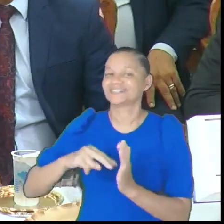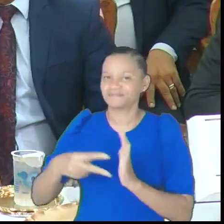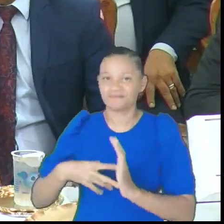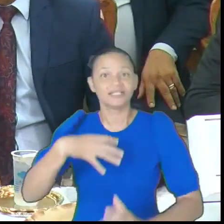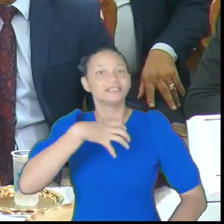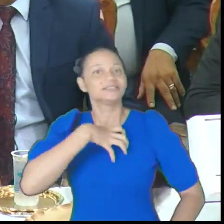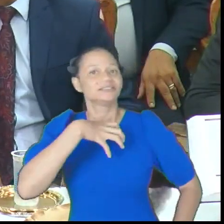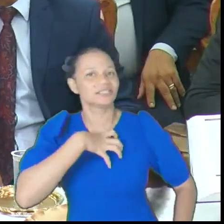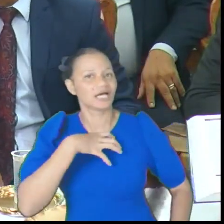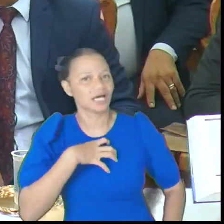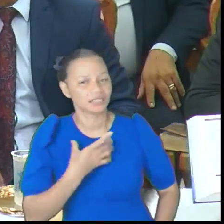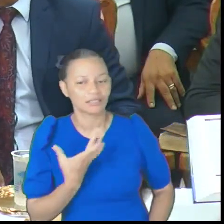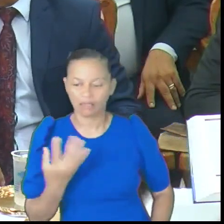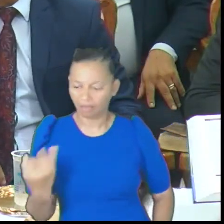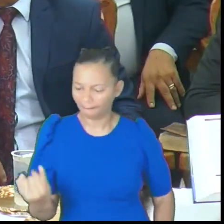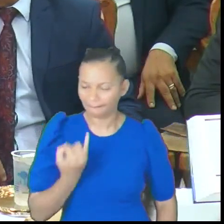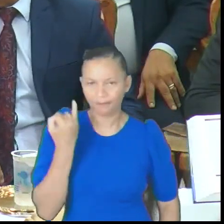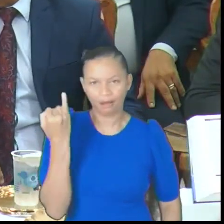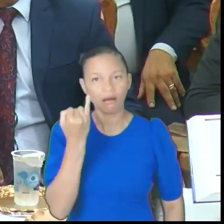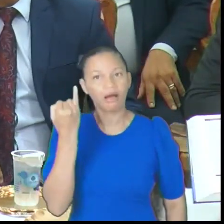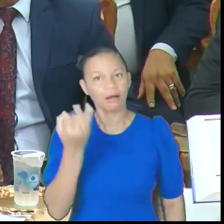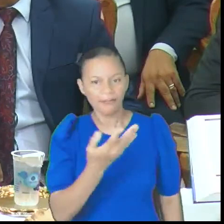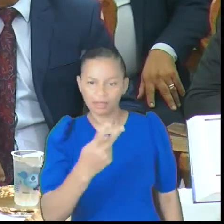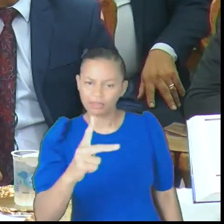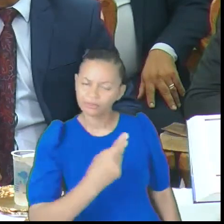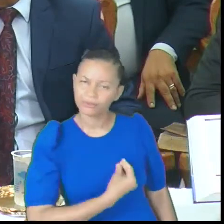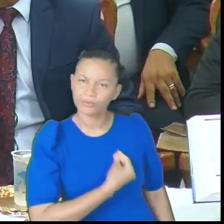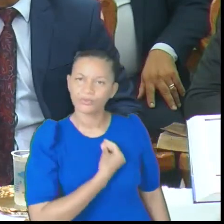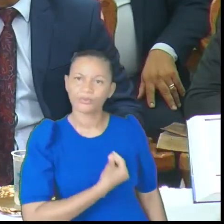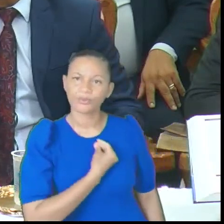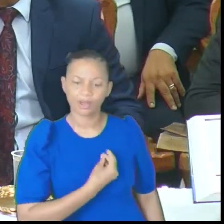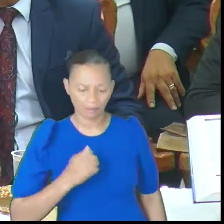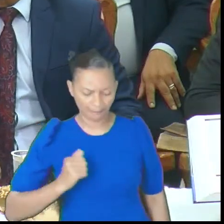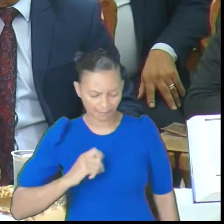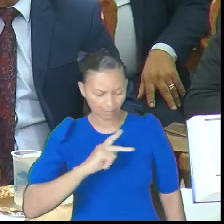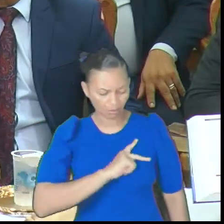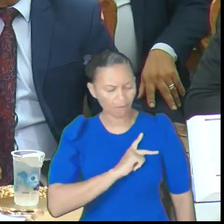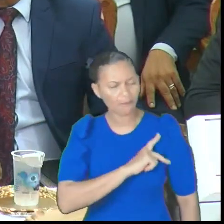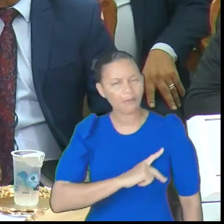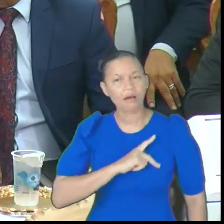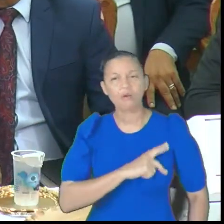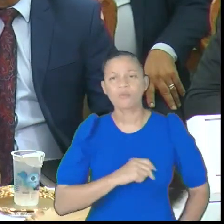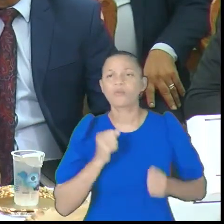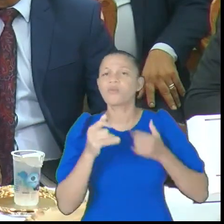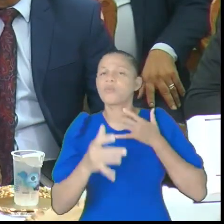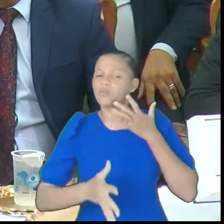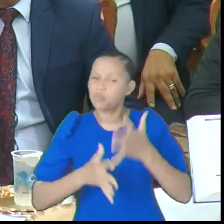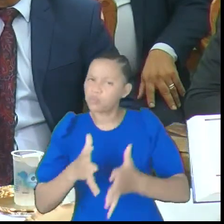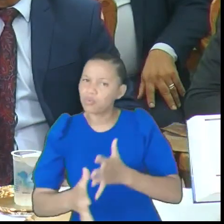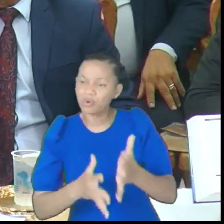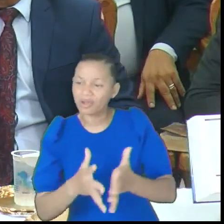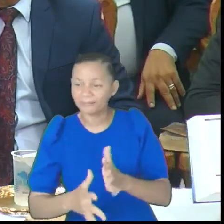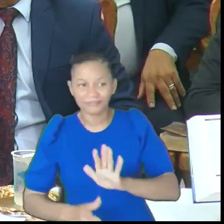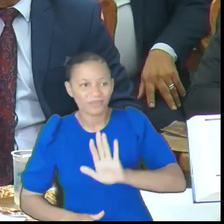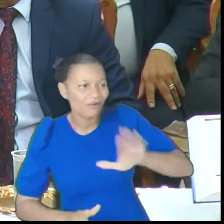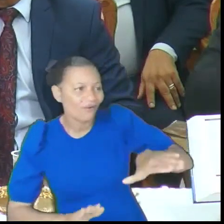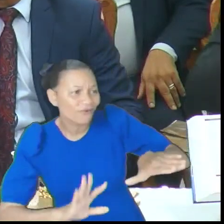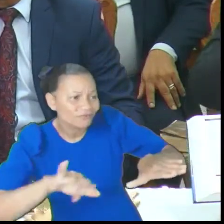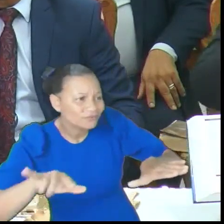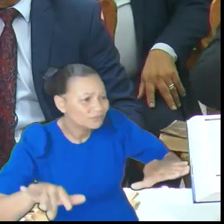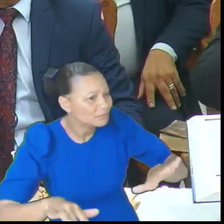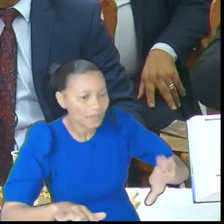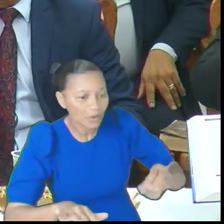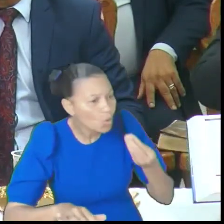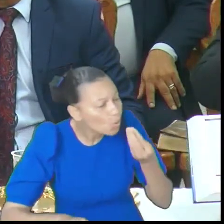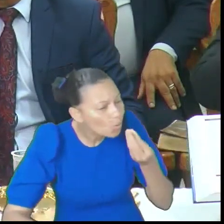significado e uma certa importância para você. Quando o apóstolo Paulo diz: esperai, ele está dizendo: